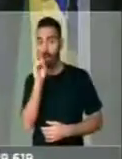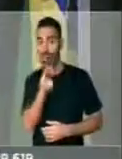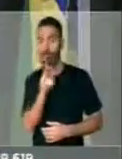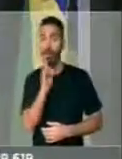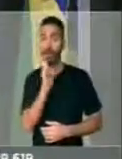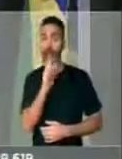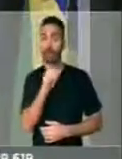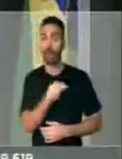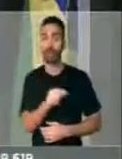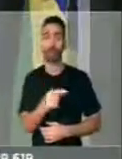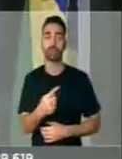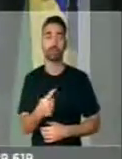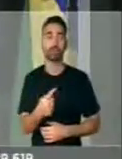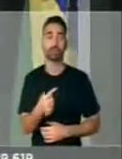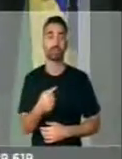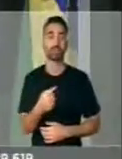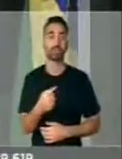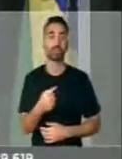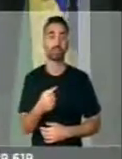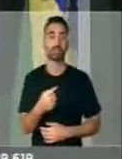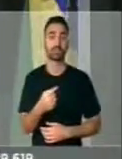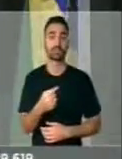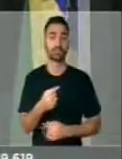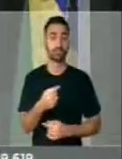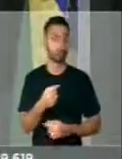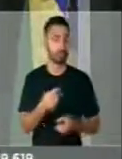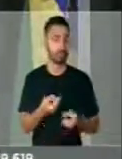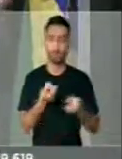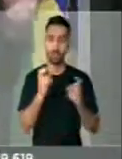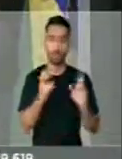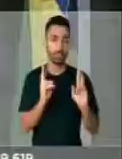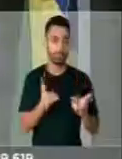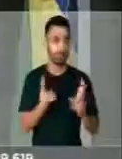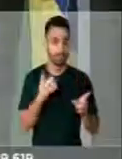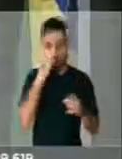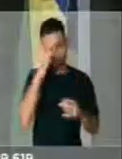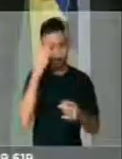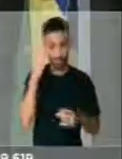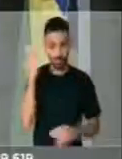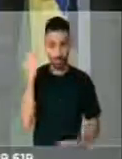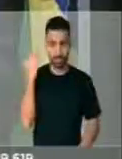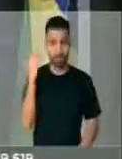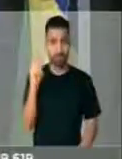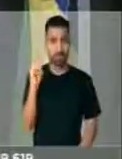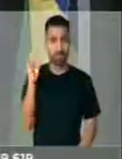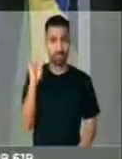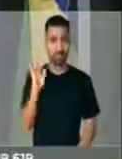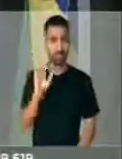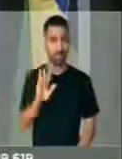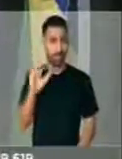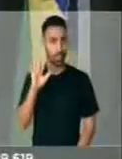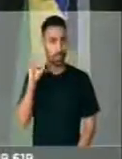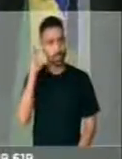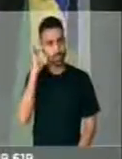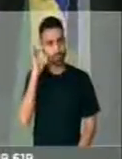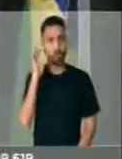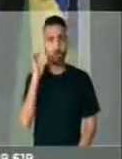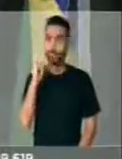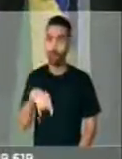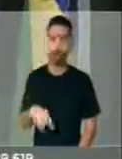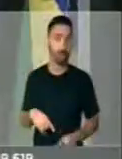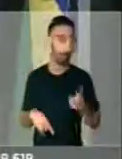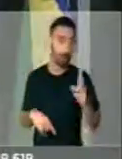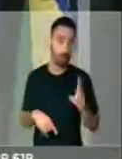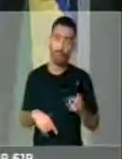brasileira, perceber que aqueles mesmos atores que na época do PT, na época de Lula, Dilma, são os